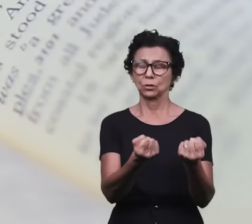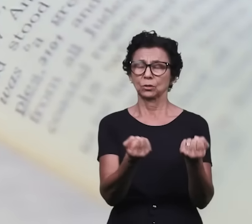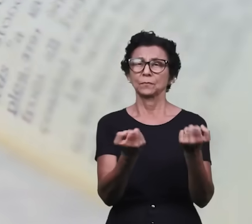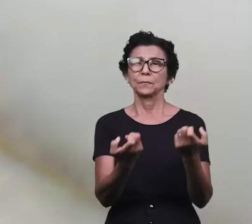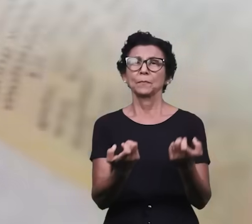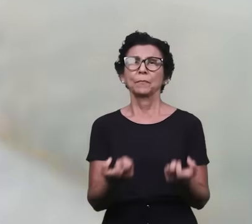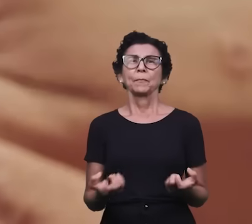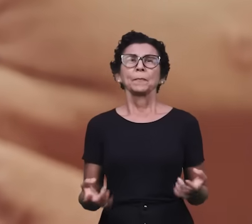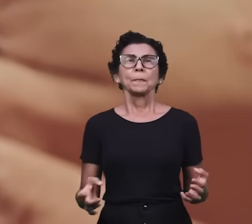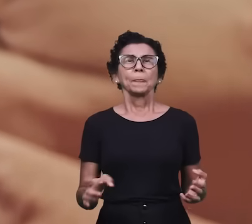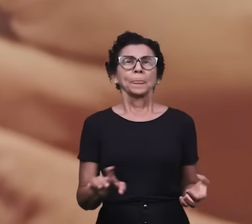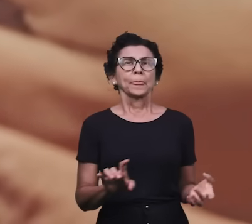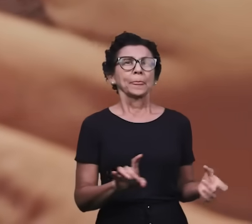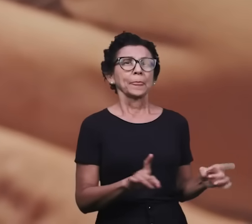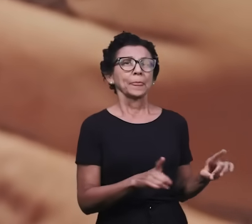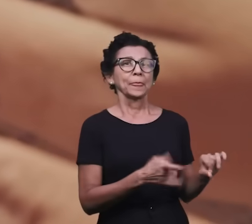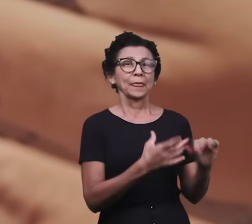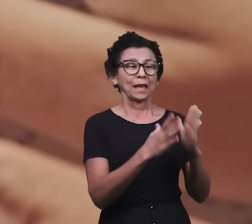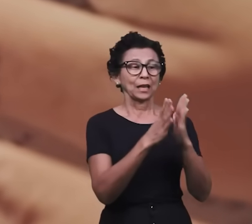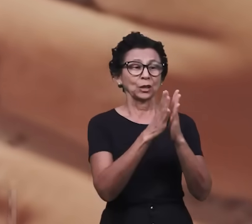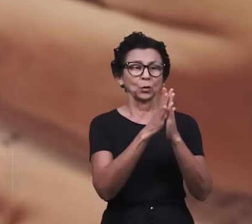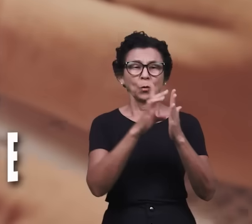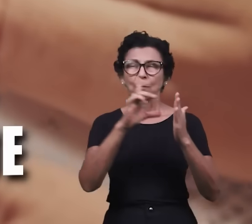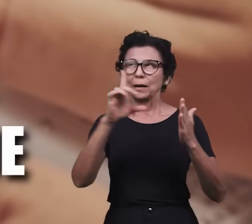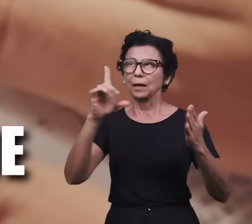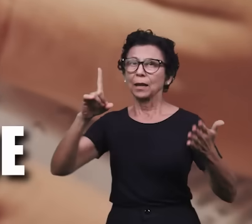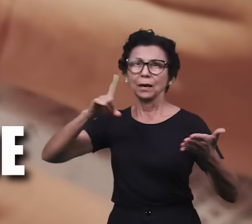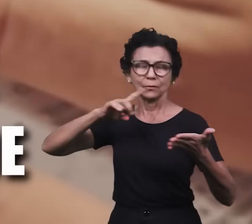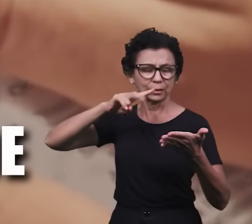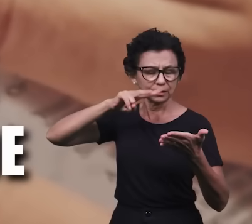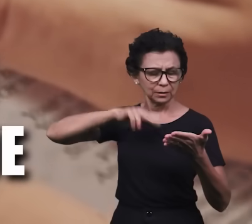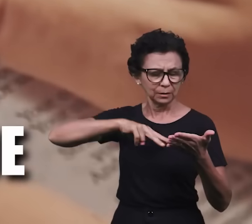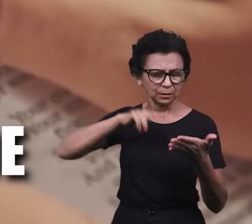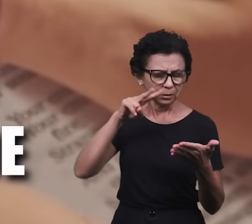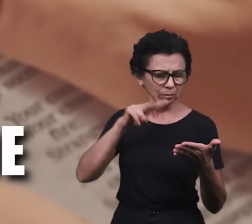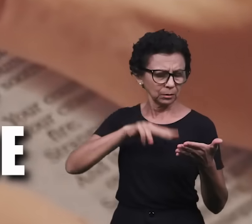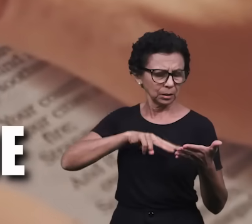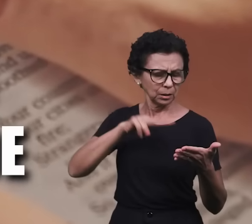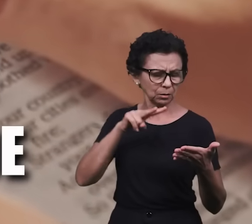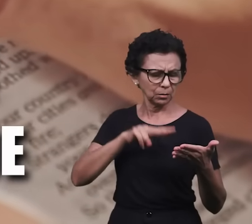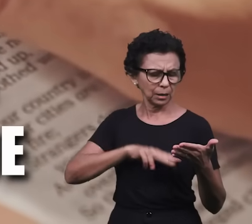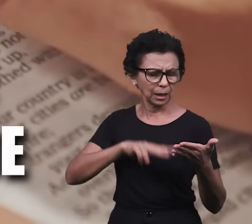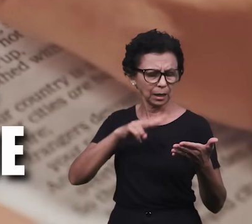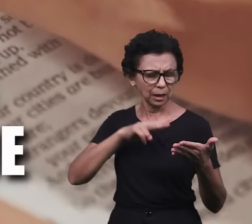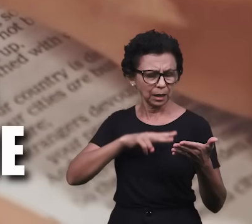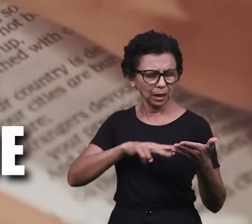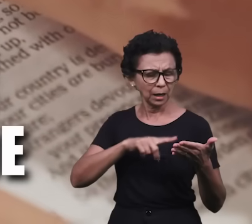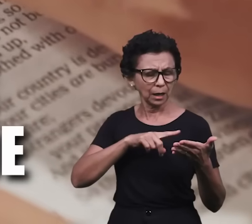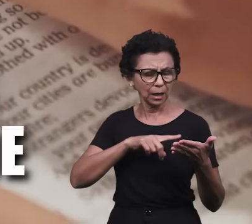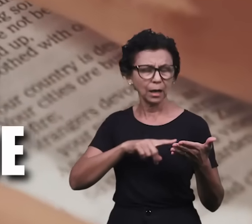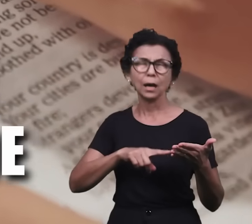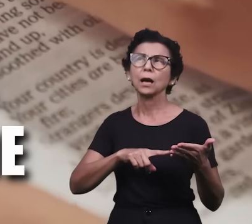broquel. Ela extermina deste mundo toda